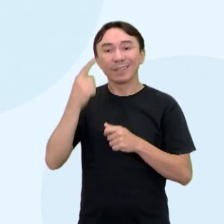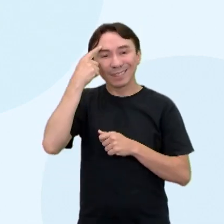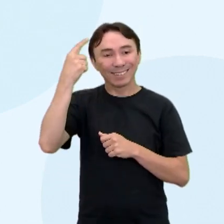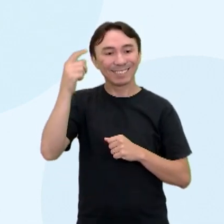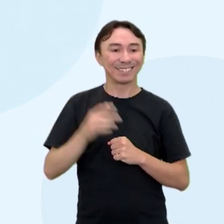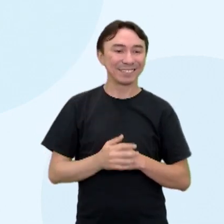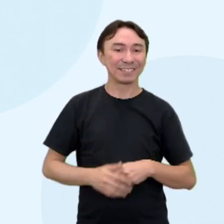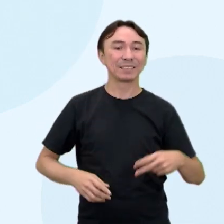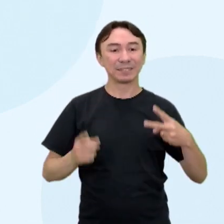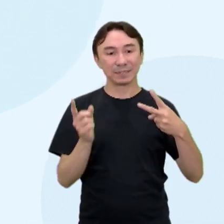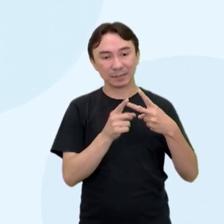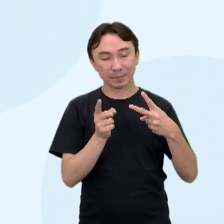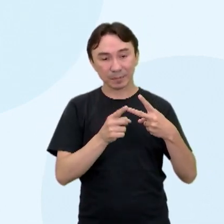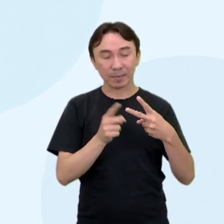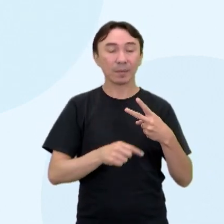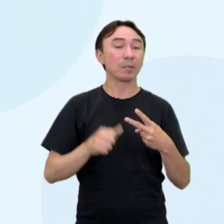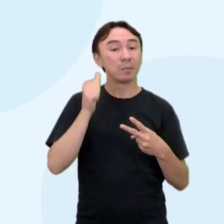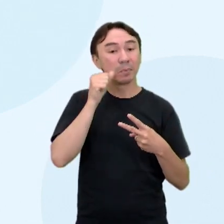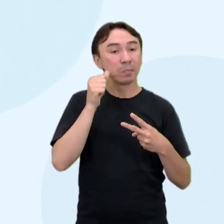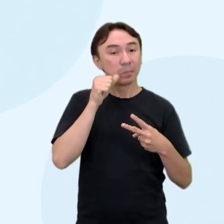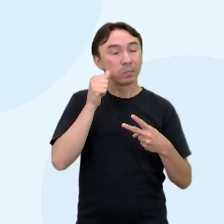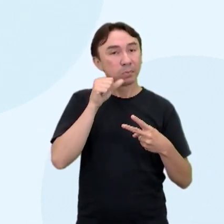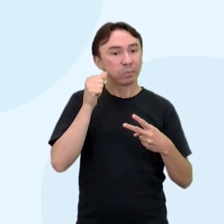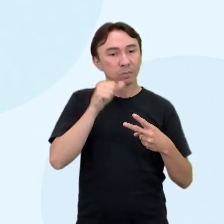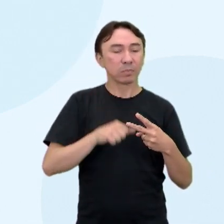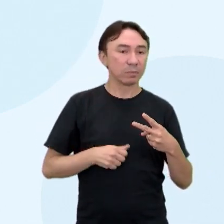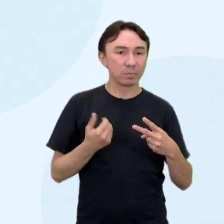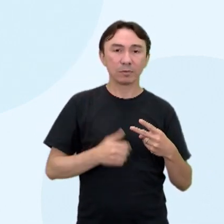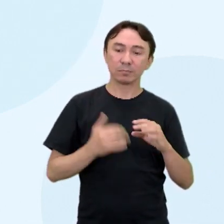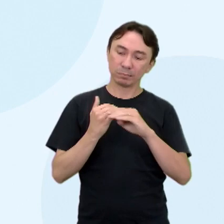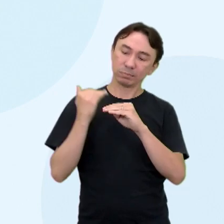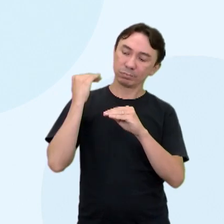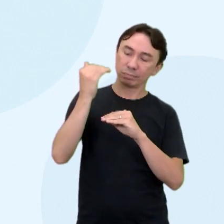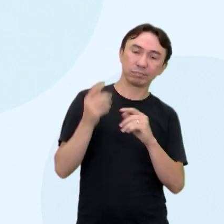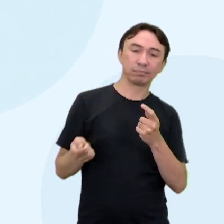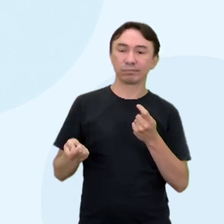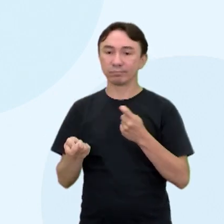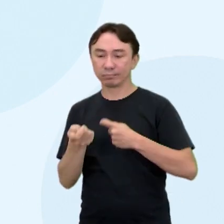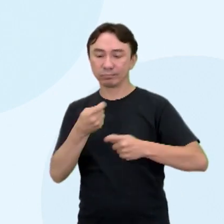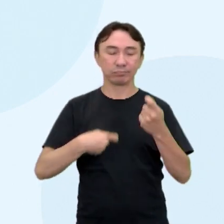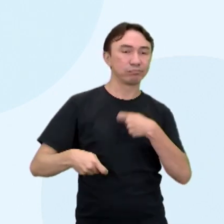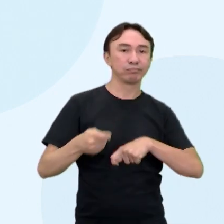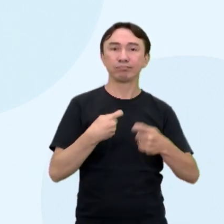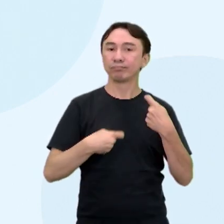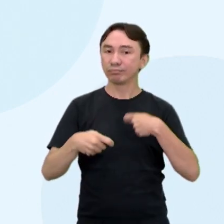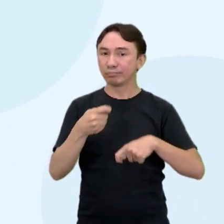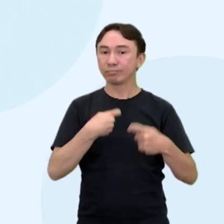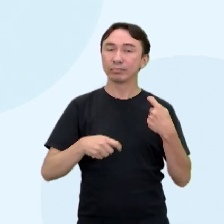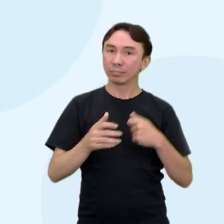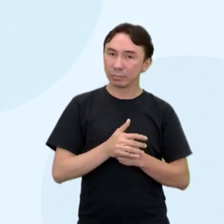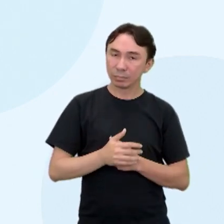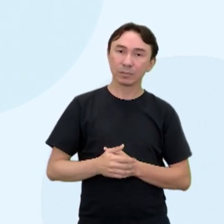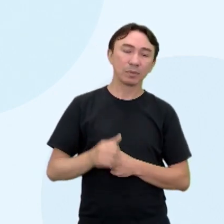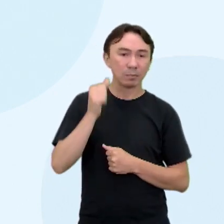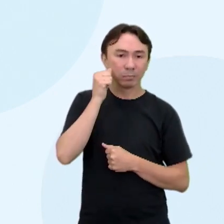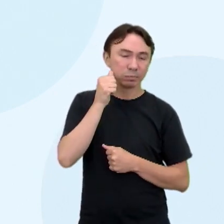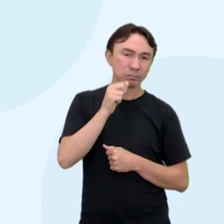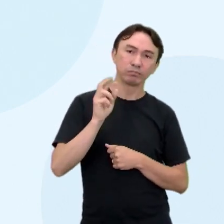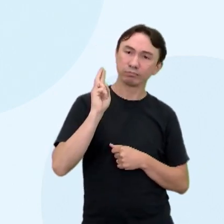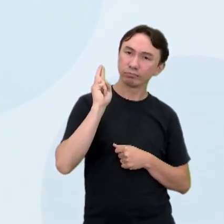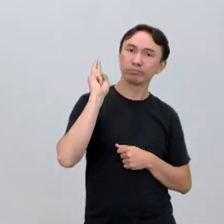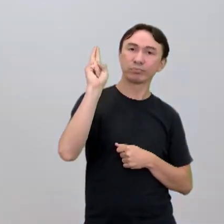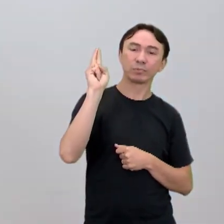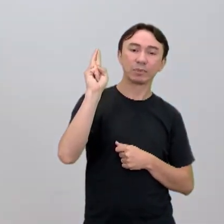quadro administrativo, e aí já entra um pouco mais da representatividade, né? Que é você pensar que a mulher agora ela dirige toda essa questão. Então